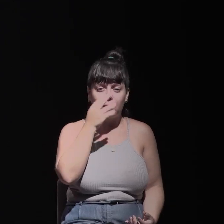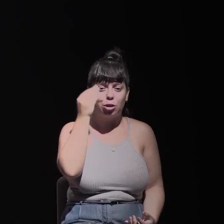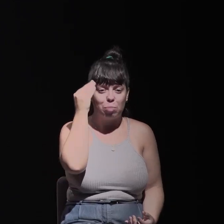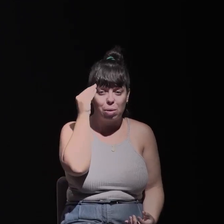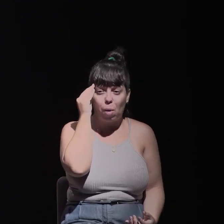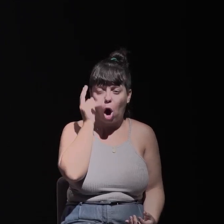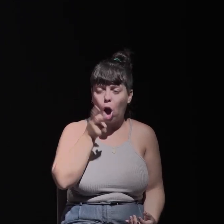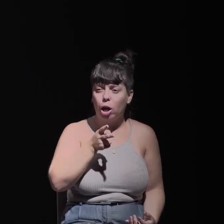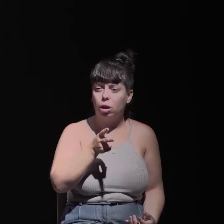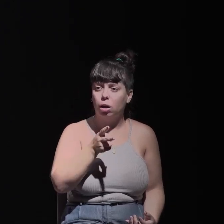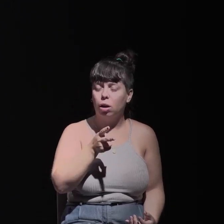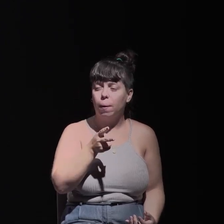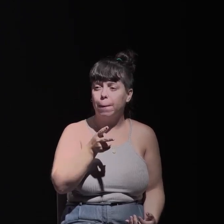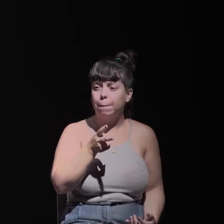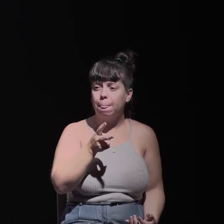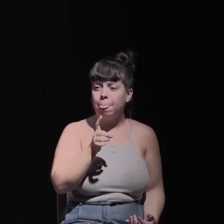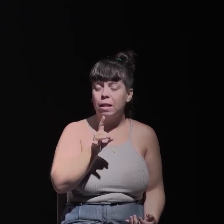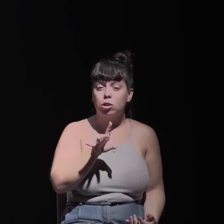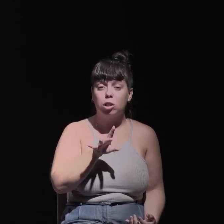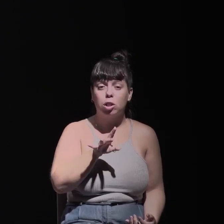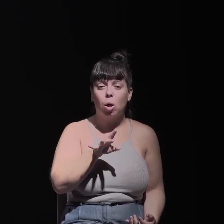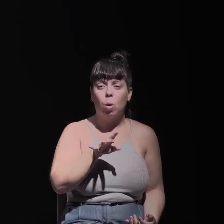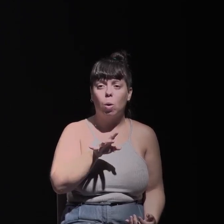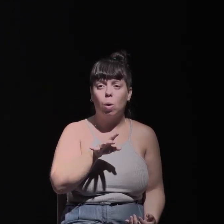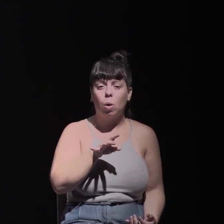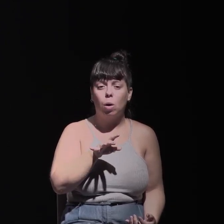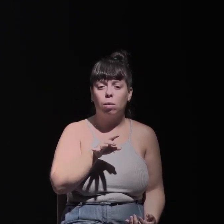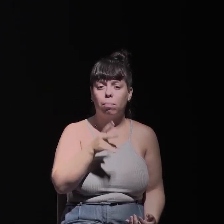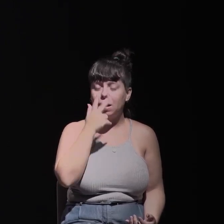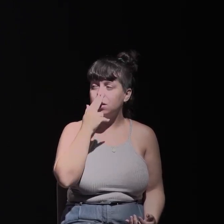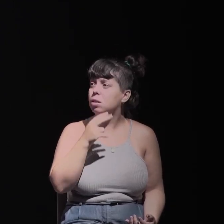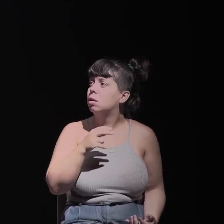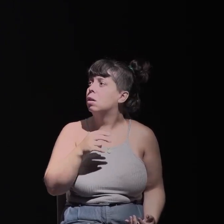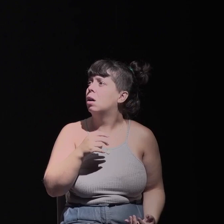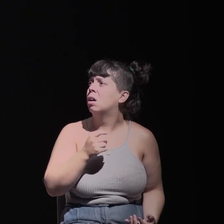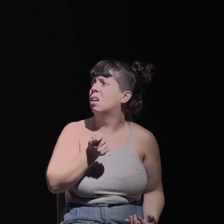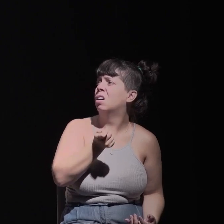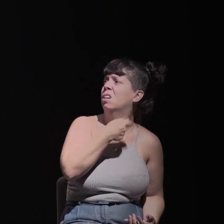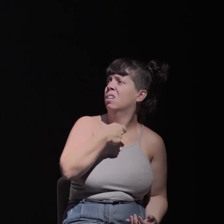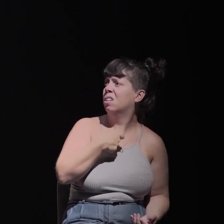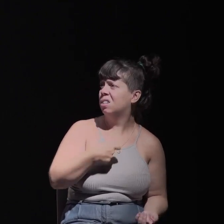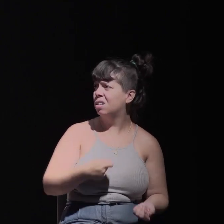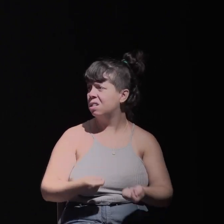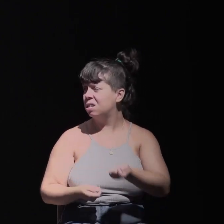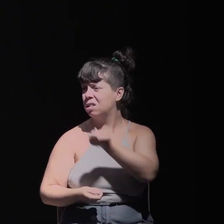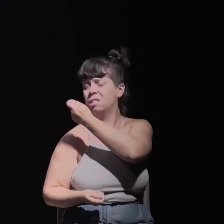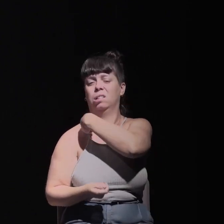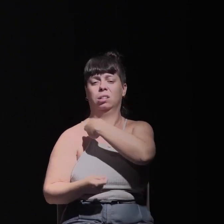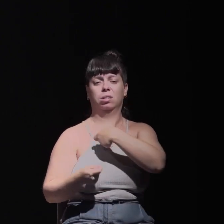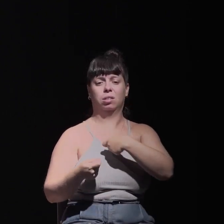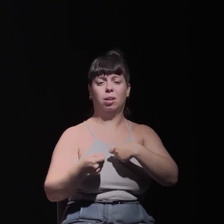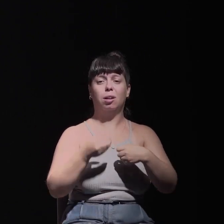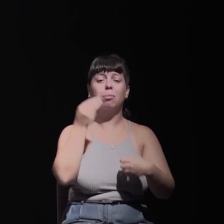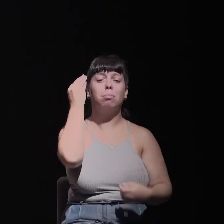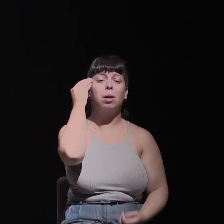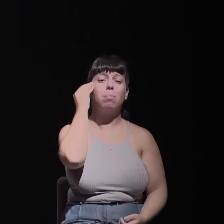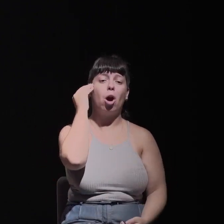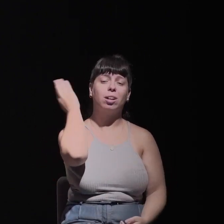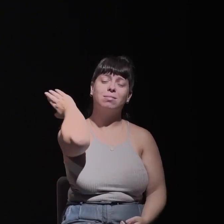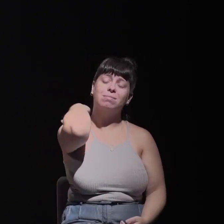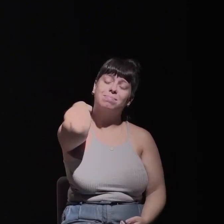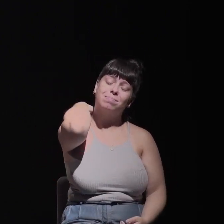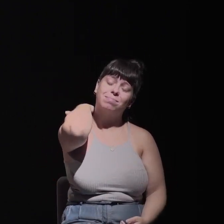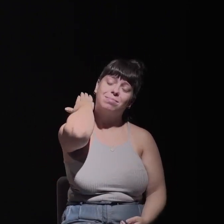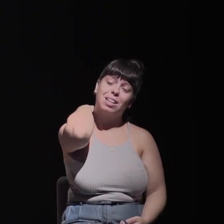memória, fazendo uso da memória só para poder se flagelar. A memória fica aqui. apoiada